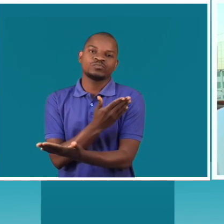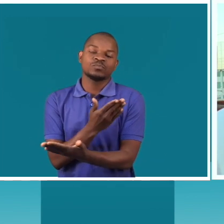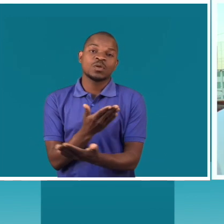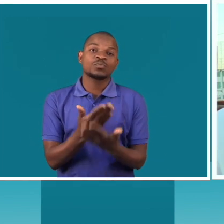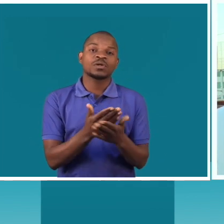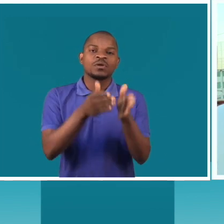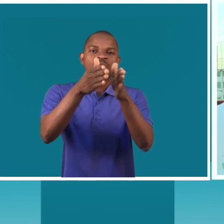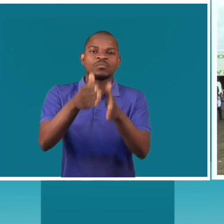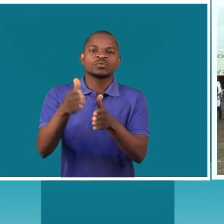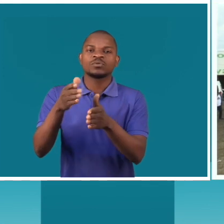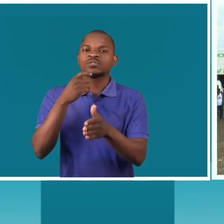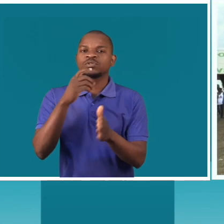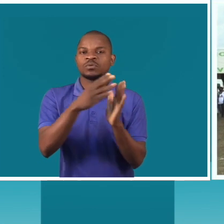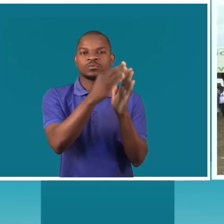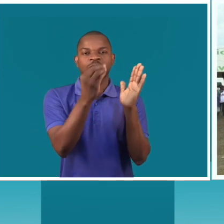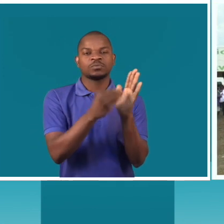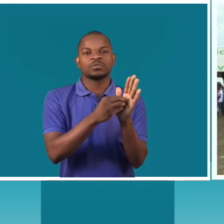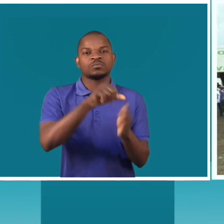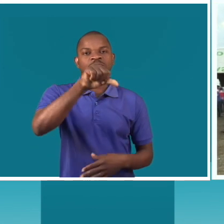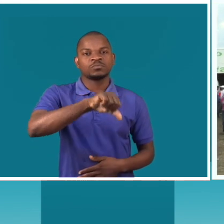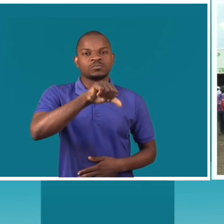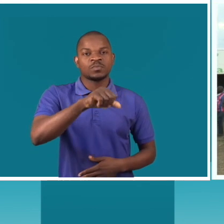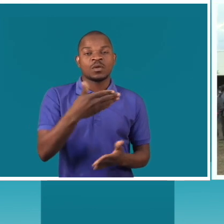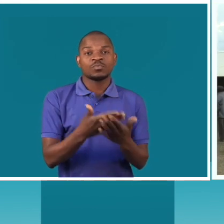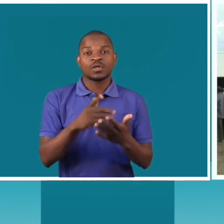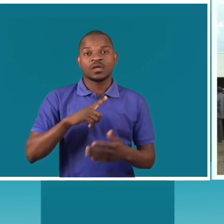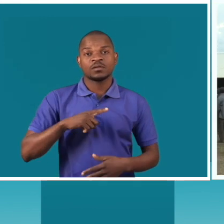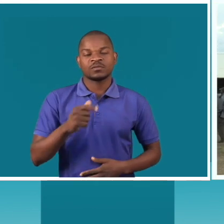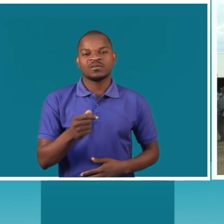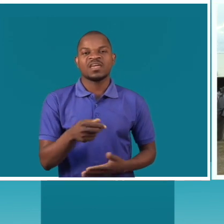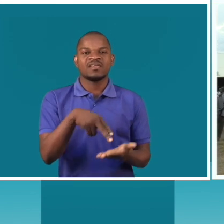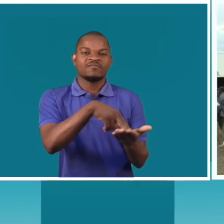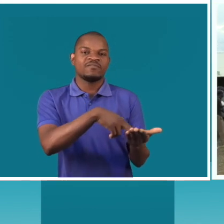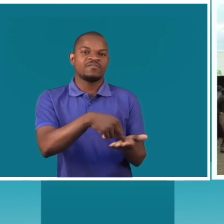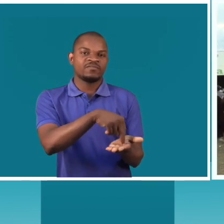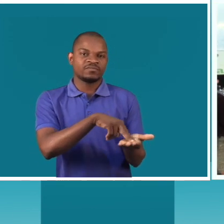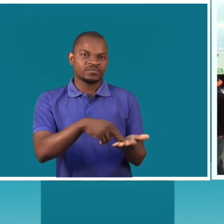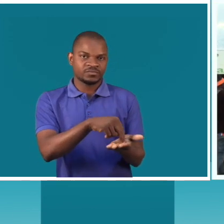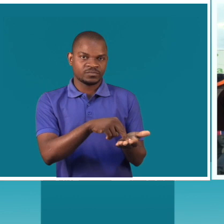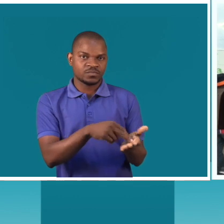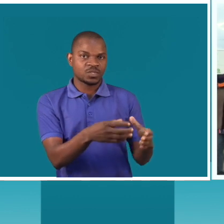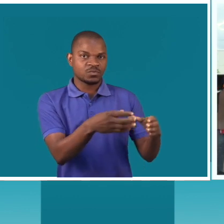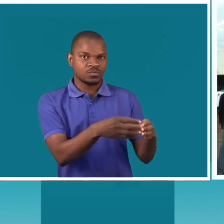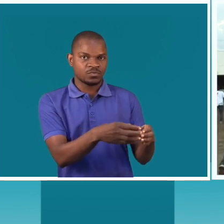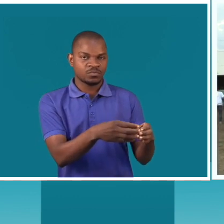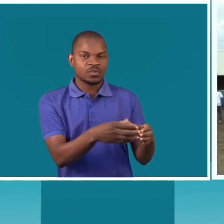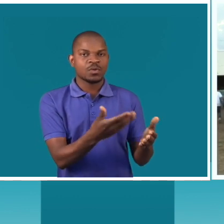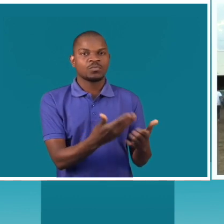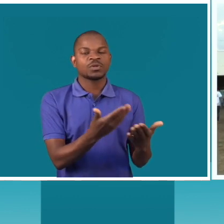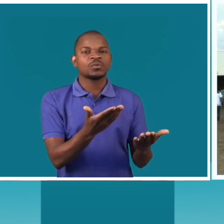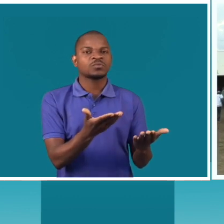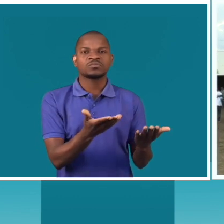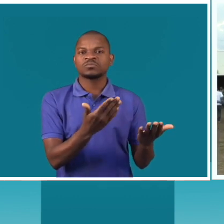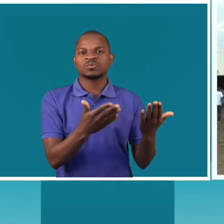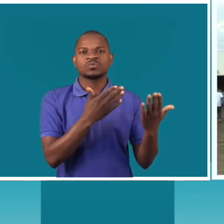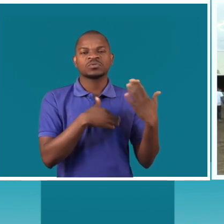qualquer parte do mundo. Normalmente, alega-se sempre maus resultados quando isto acontece. Porque o treinador é sempre o elo mais fraco